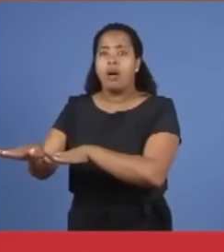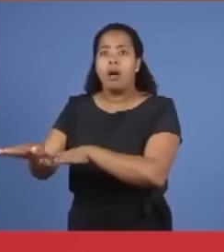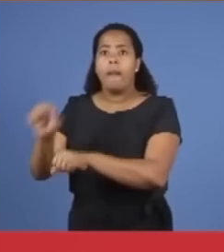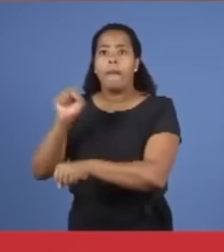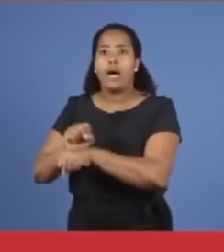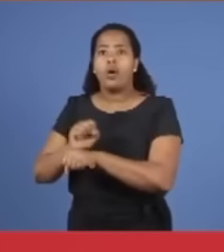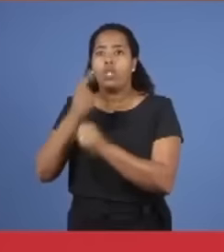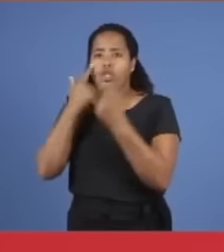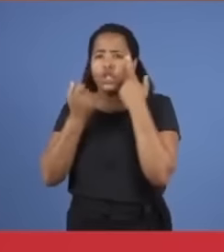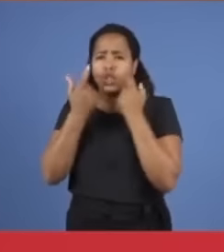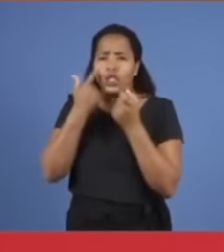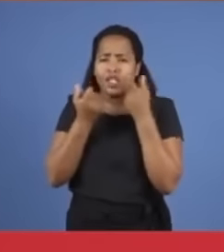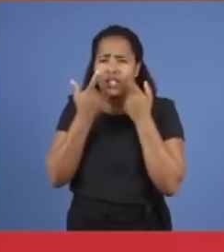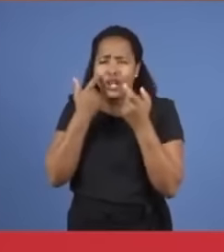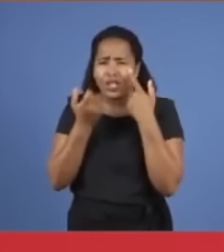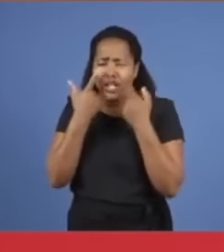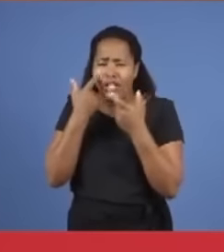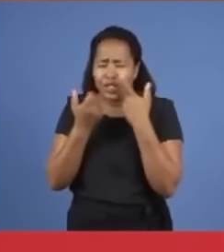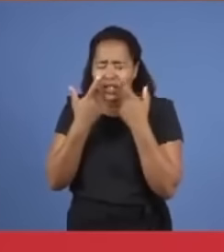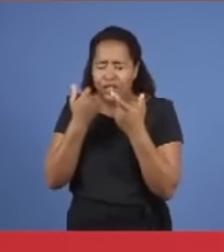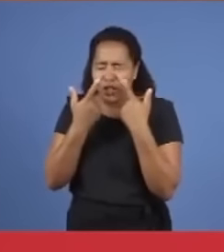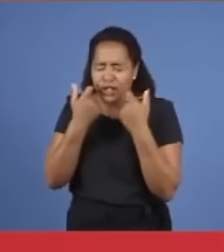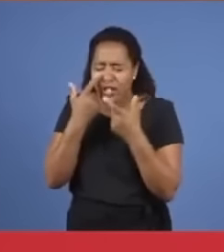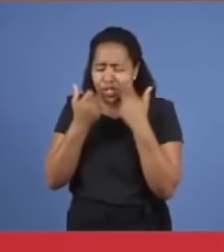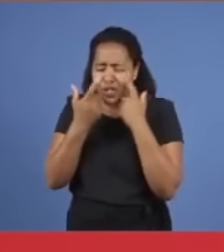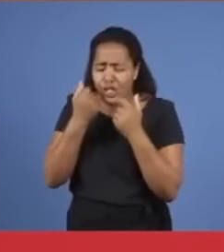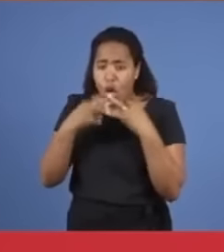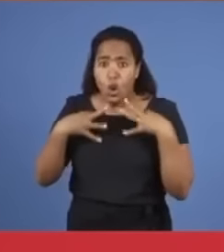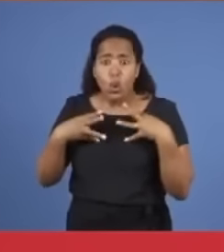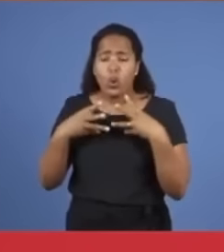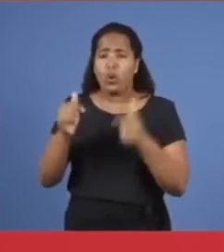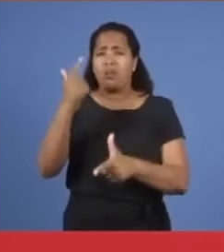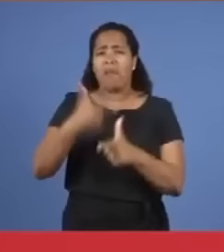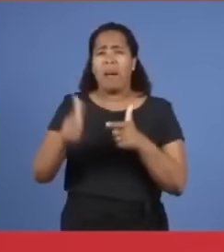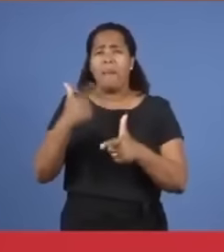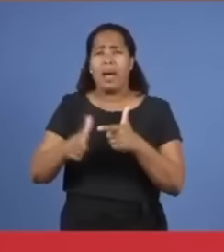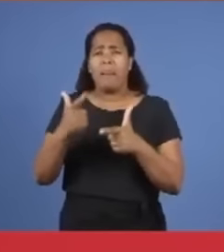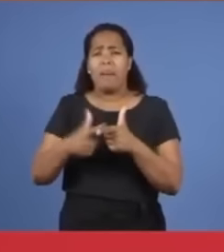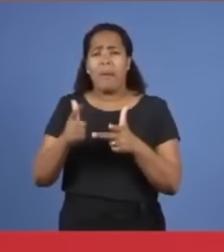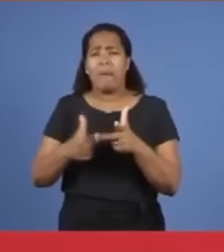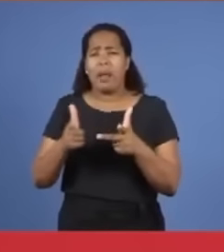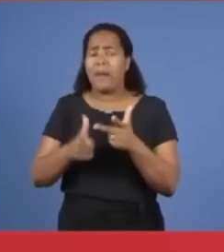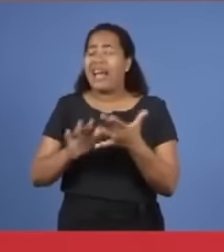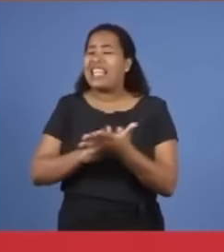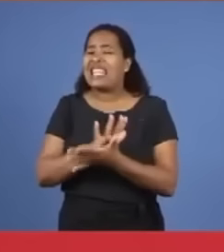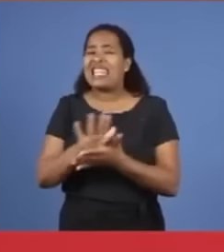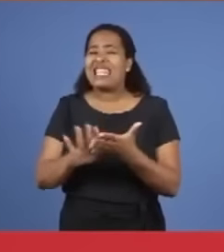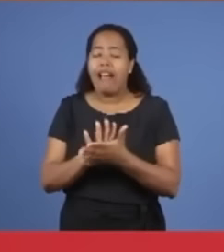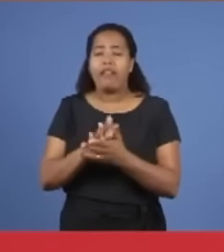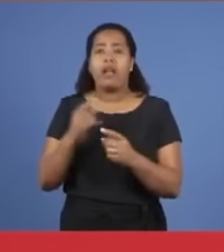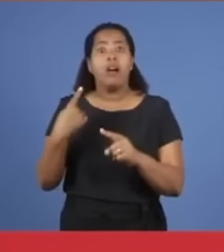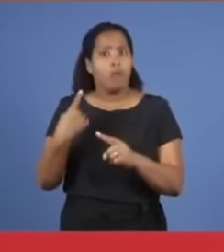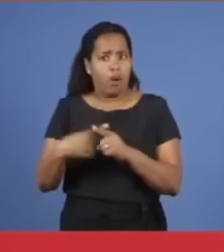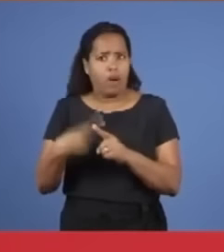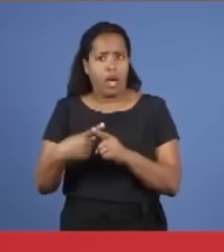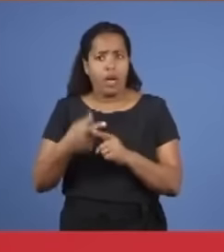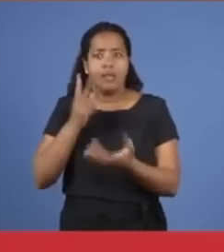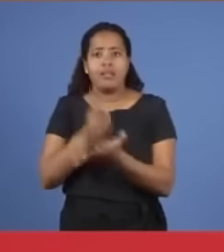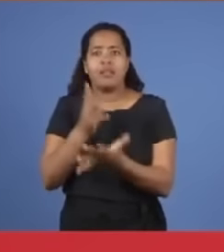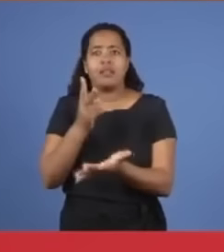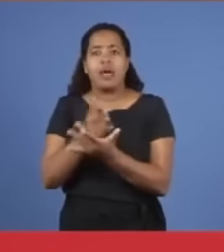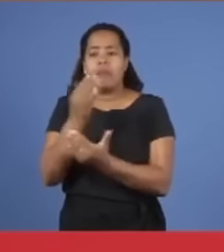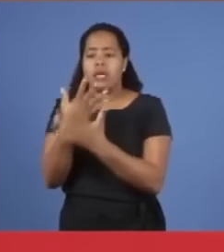De entender que todas as lutas que nós passamos não foram nada. Sempre esteve a boa mão do Senhor